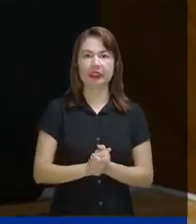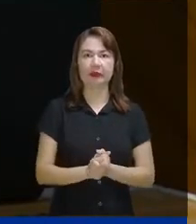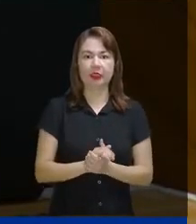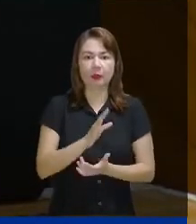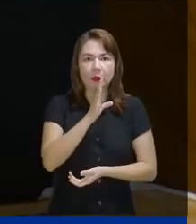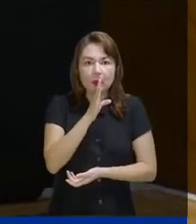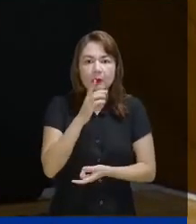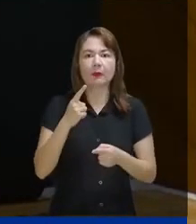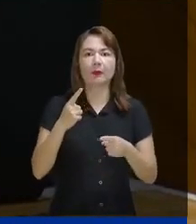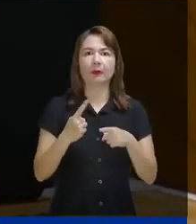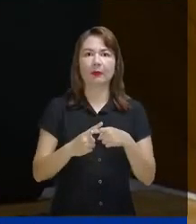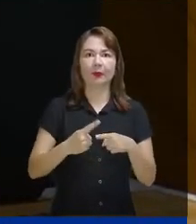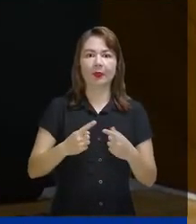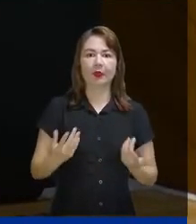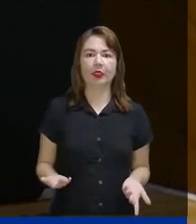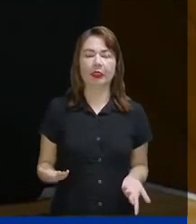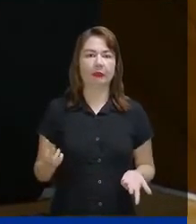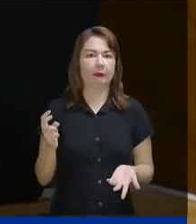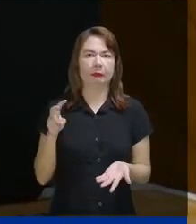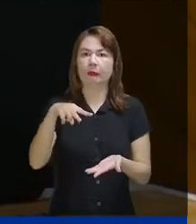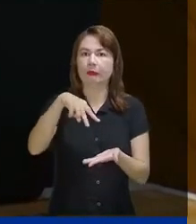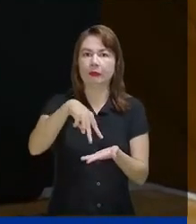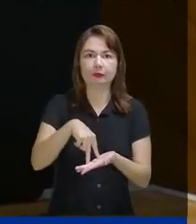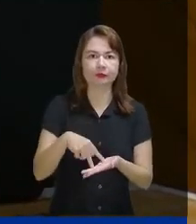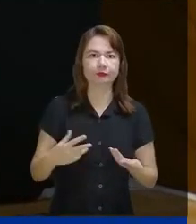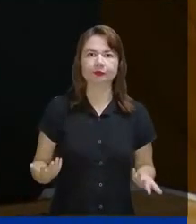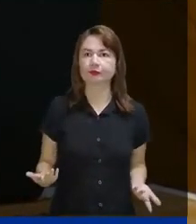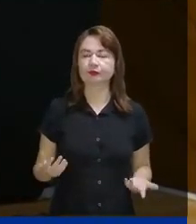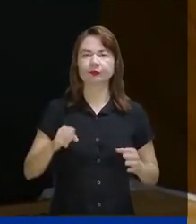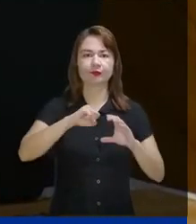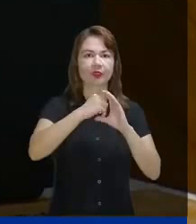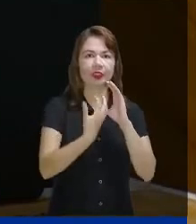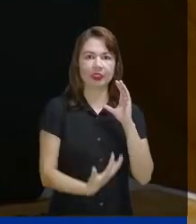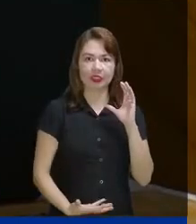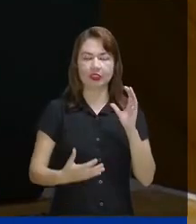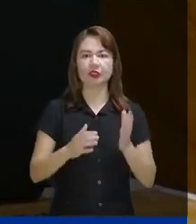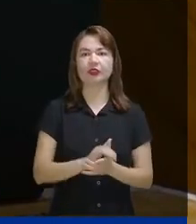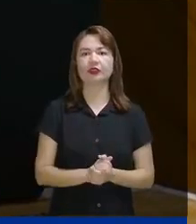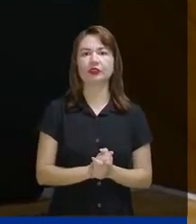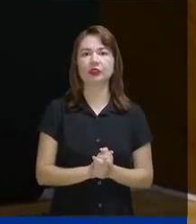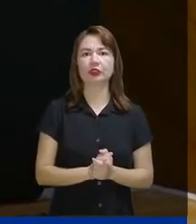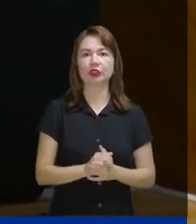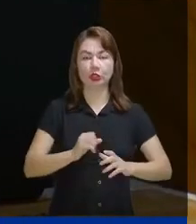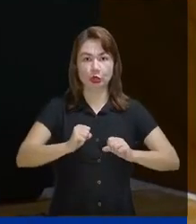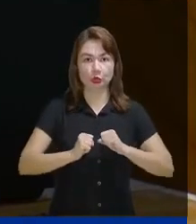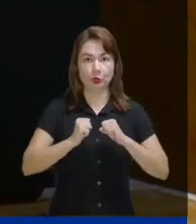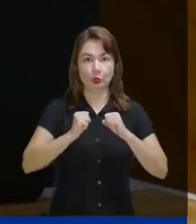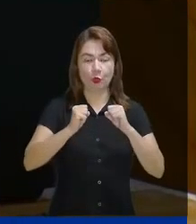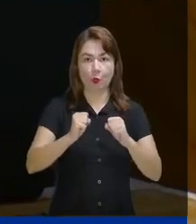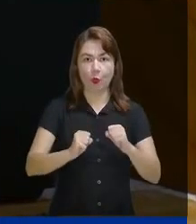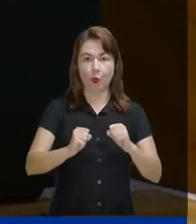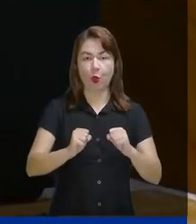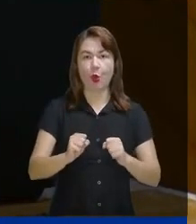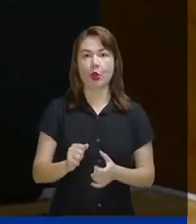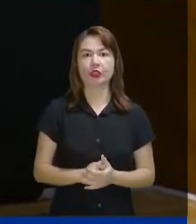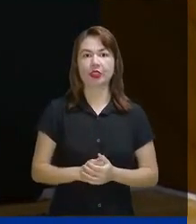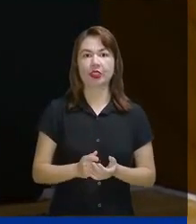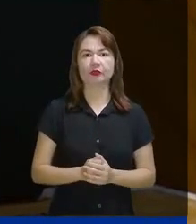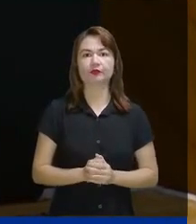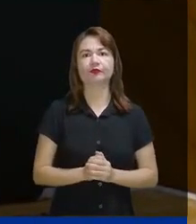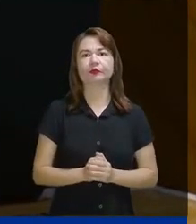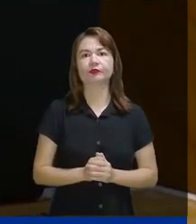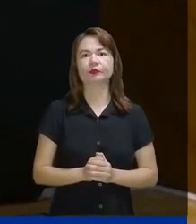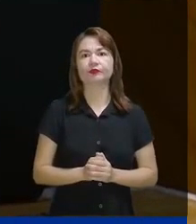omisso porque deixou de se manifestar sobre a caracterização do abuso do poder econômico em decorrência da violação